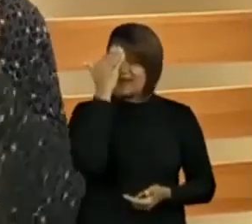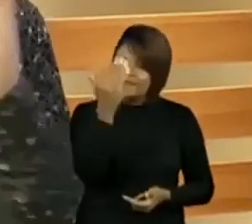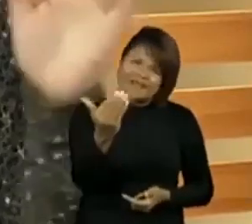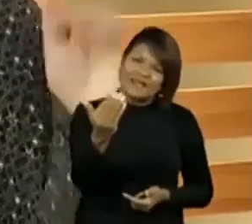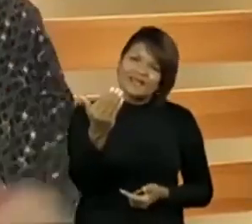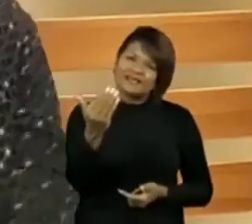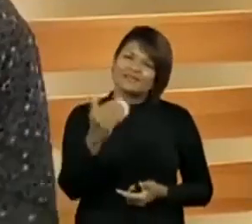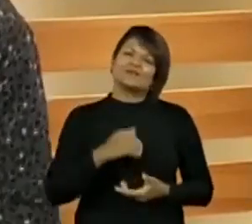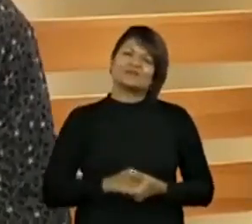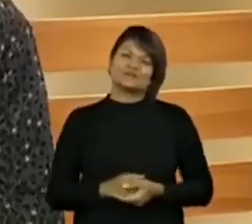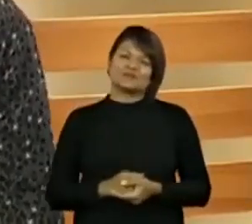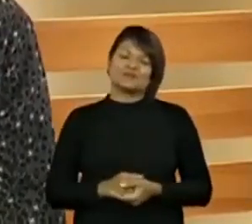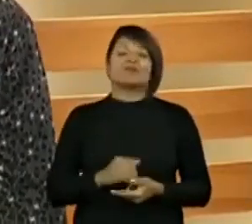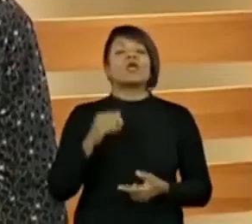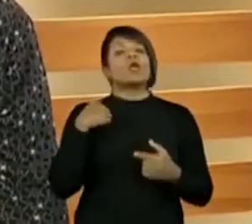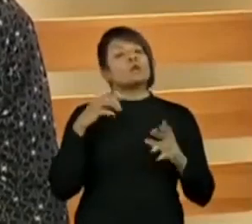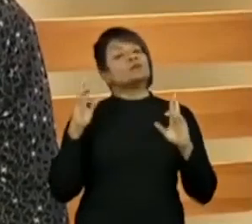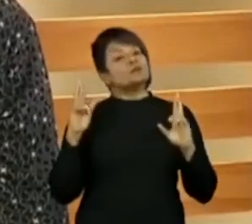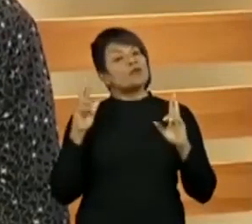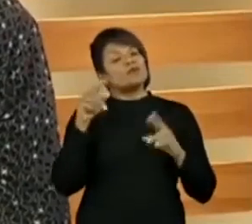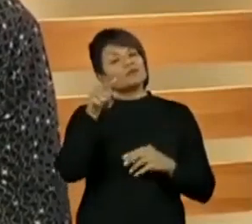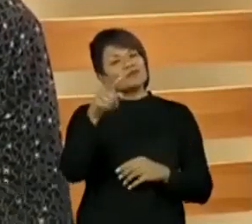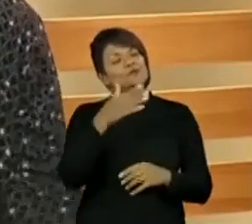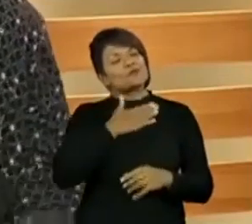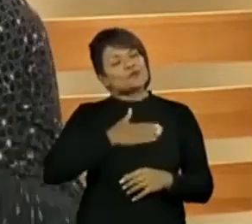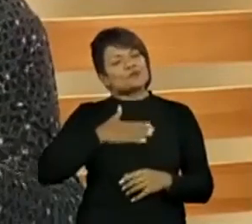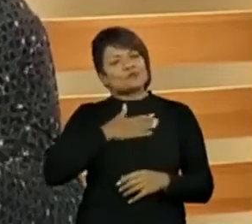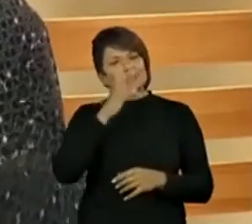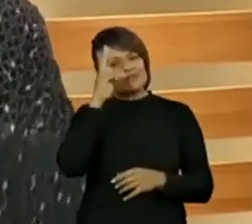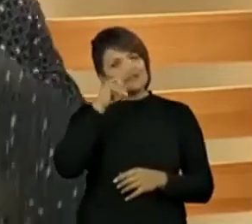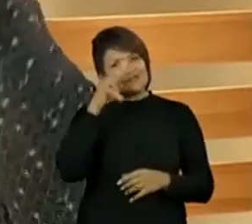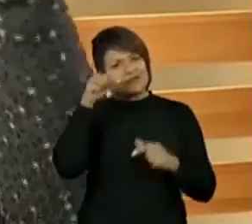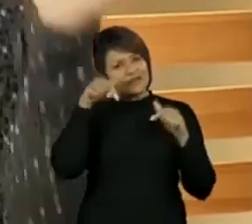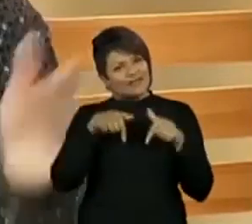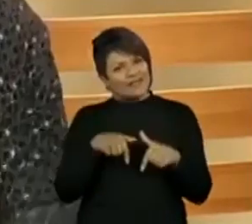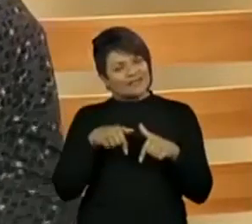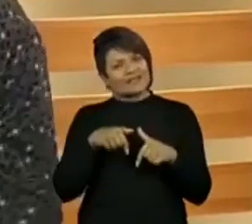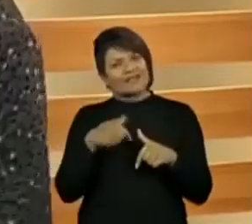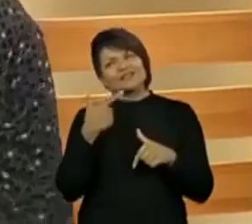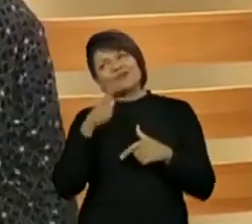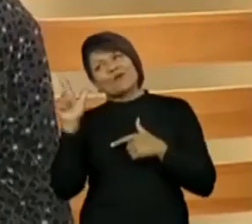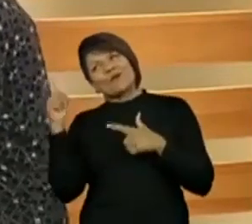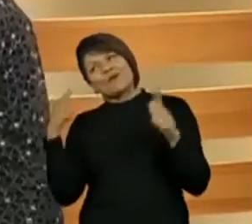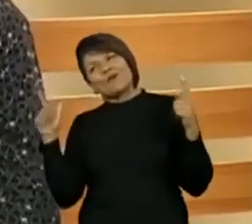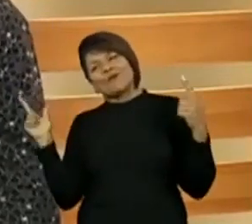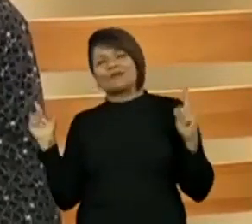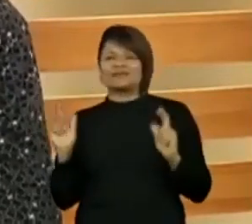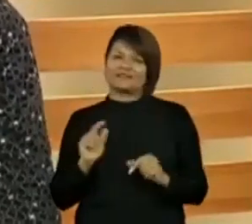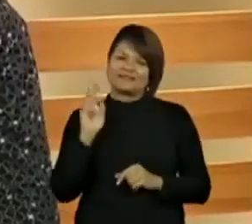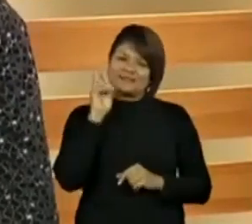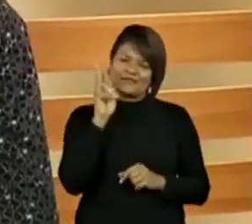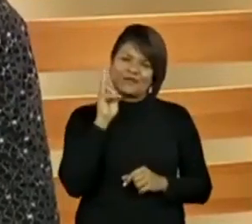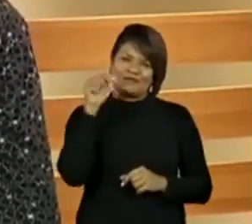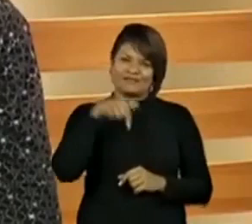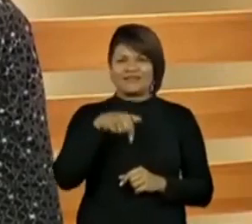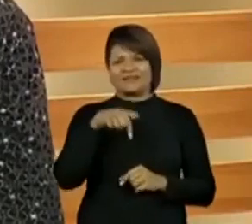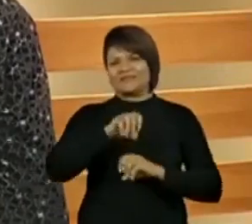muito e espero que vocês tenham gostado desta e de tantas outras que vocês têm ouvido